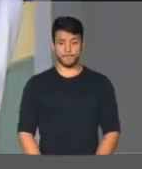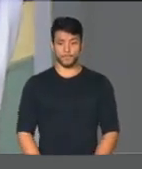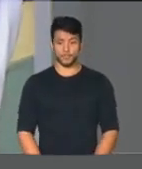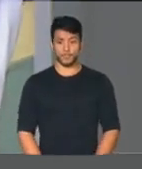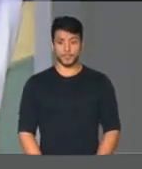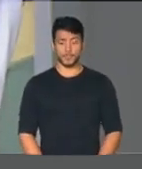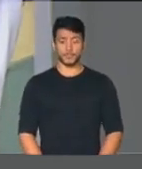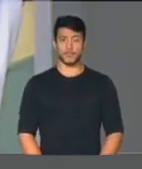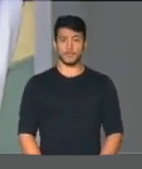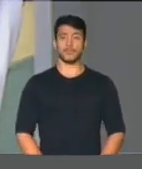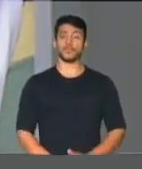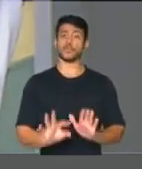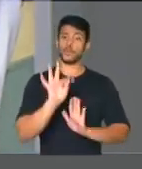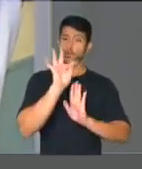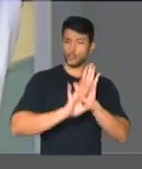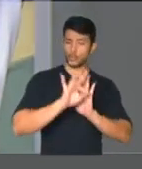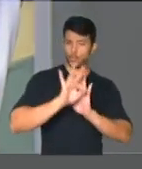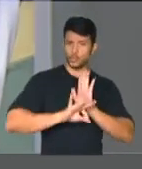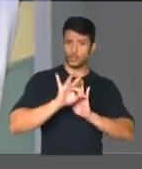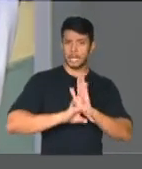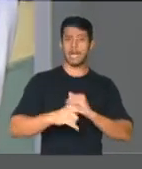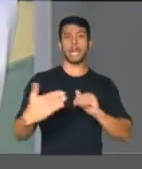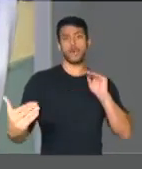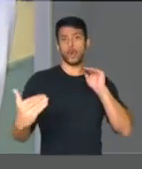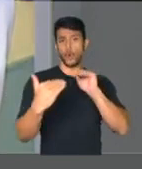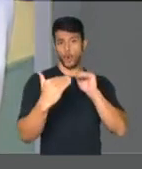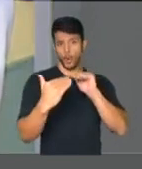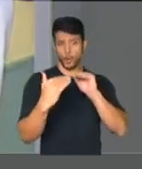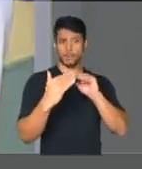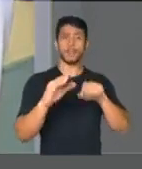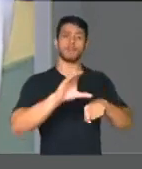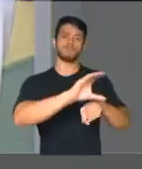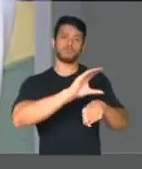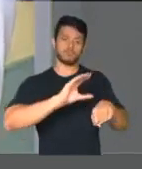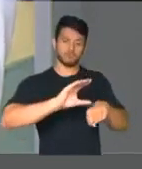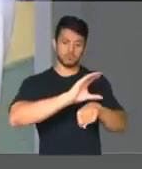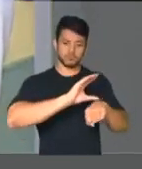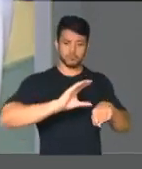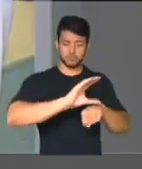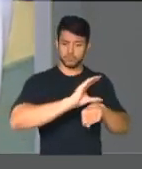legislativas atendem os preceitos constitucionais